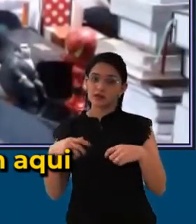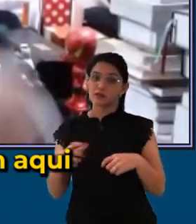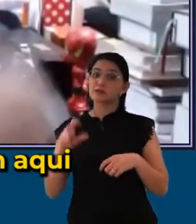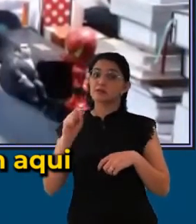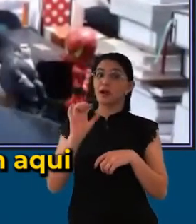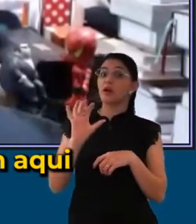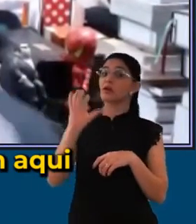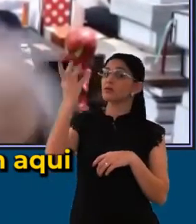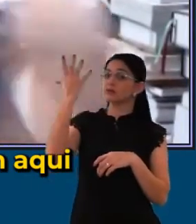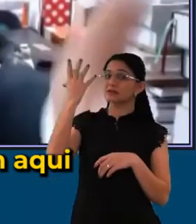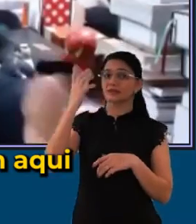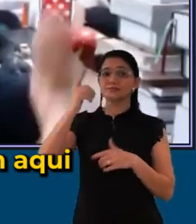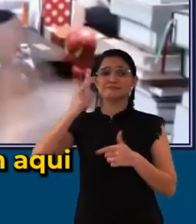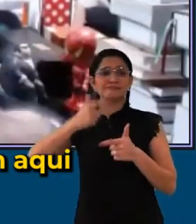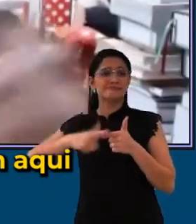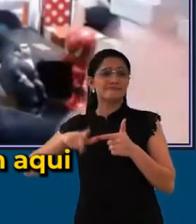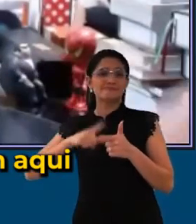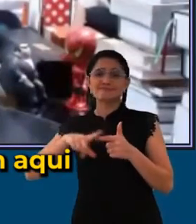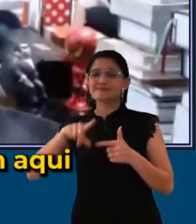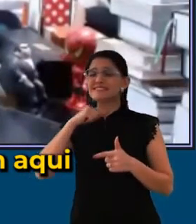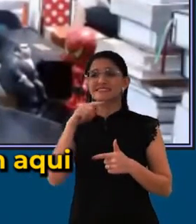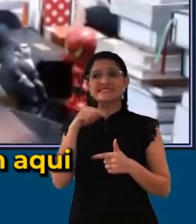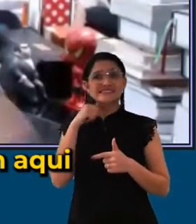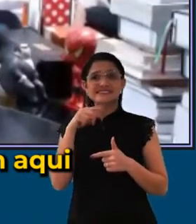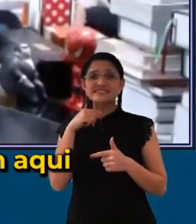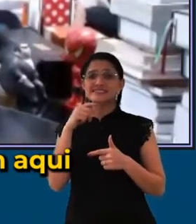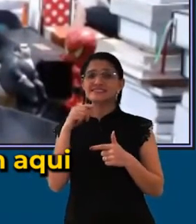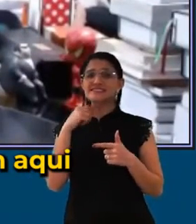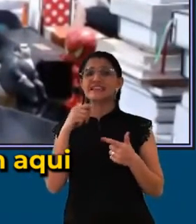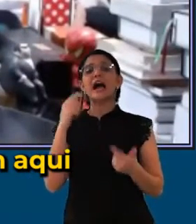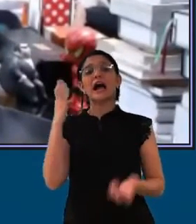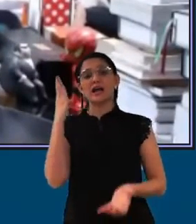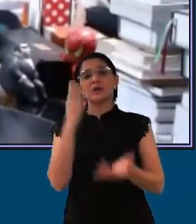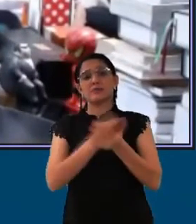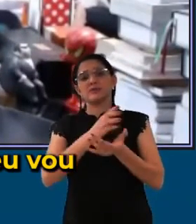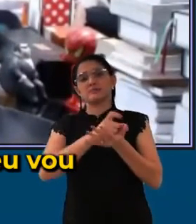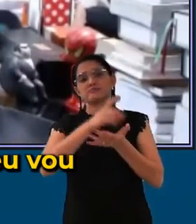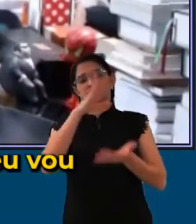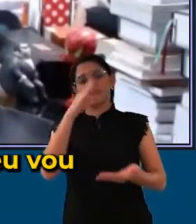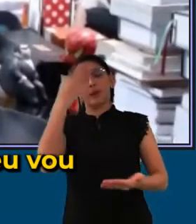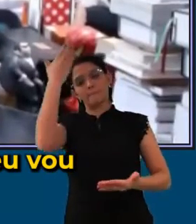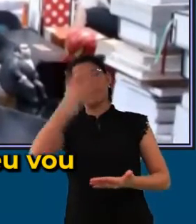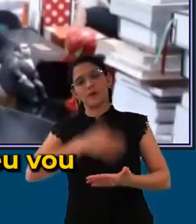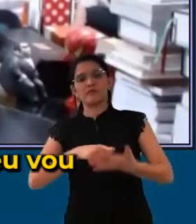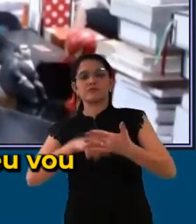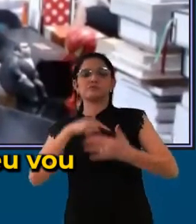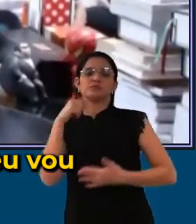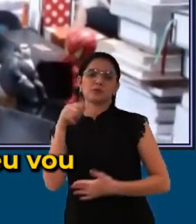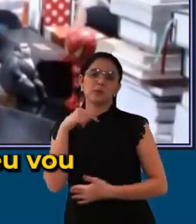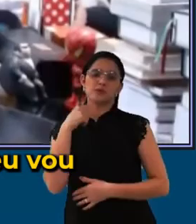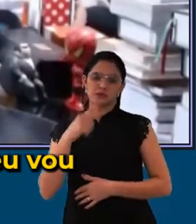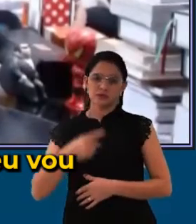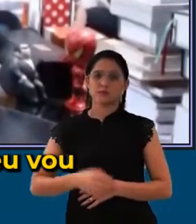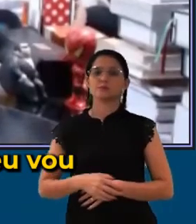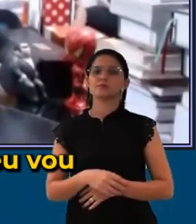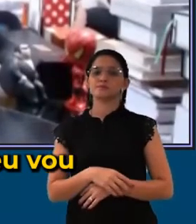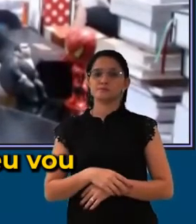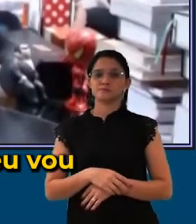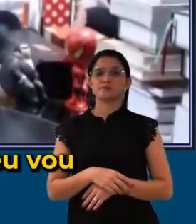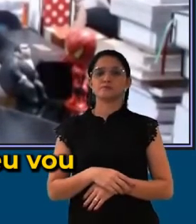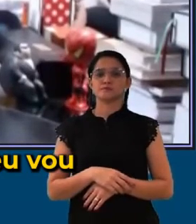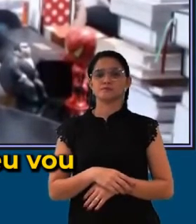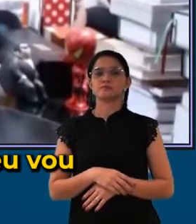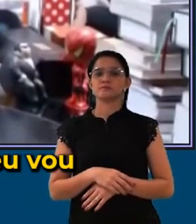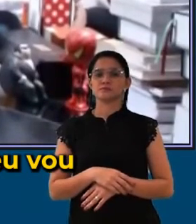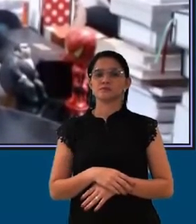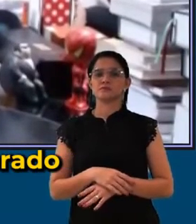caso realmente os senhores me apresentem aqui, né, no processo agora, uma justificativa realmente plausível. Eu vou